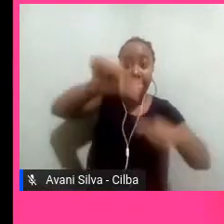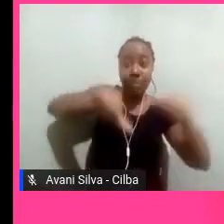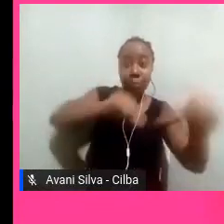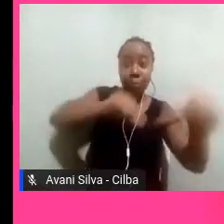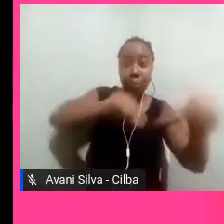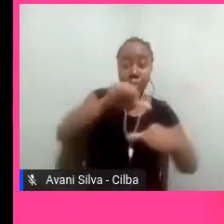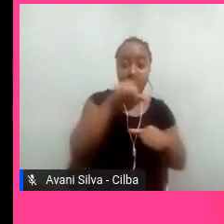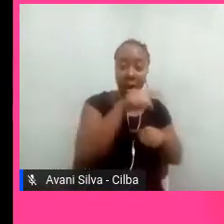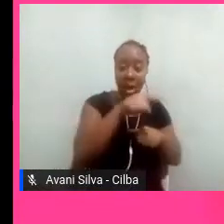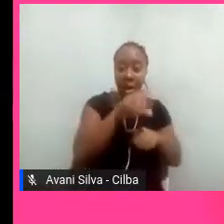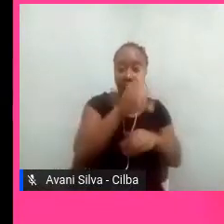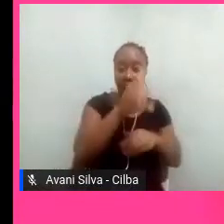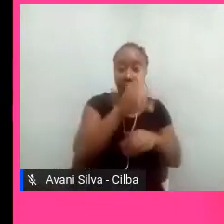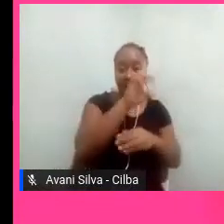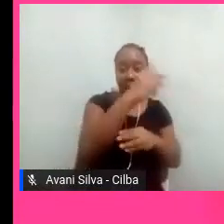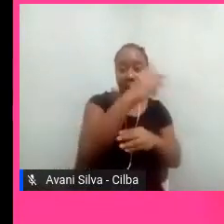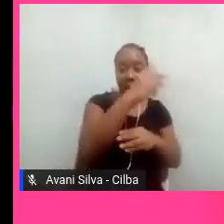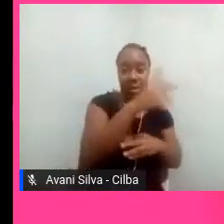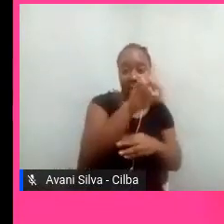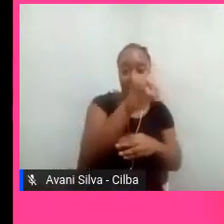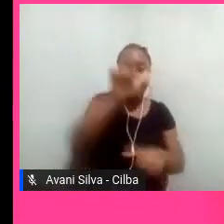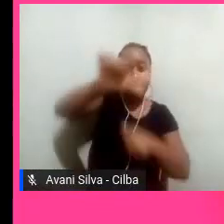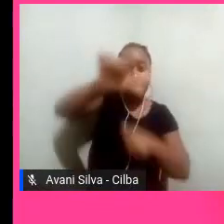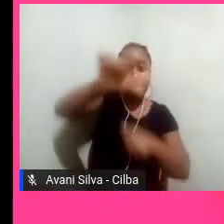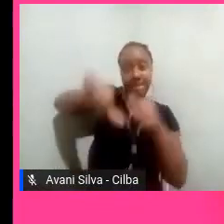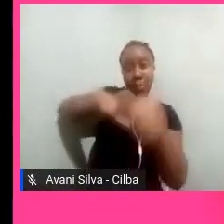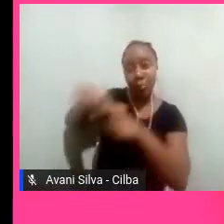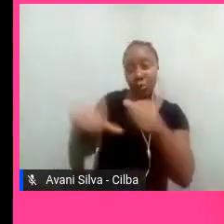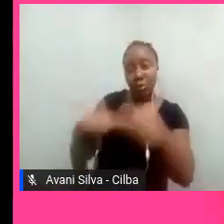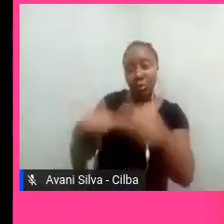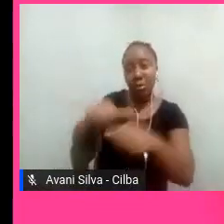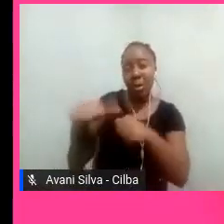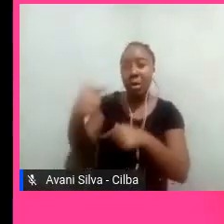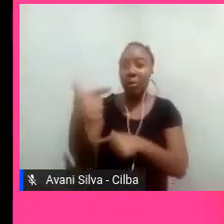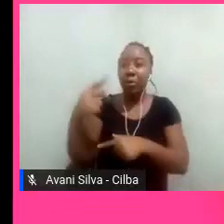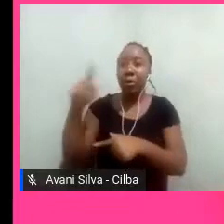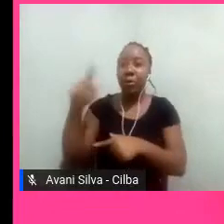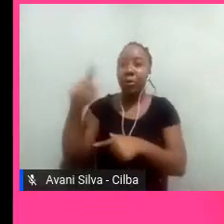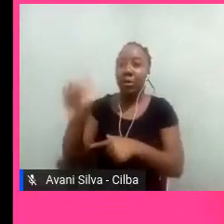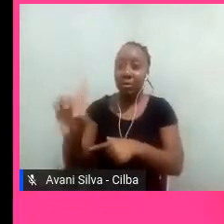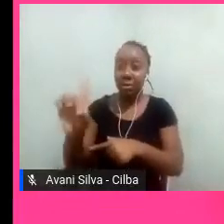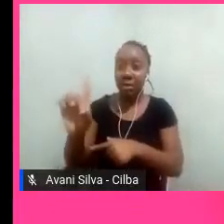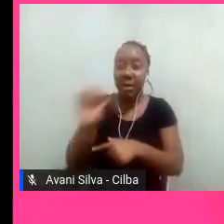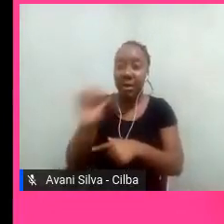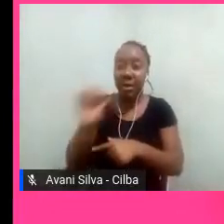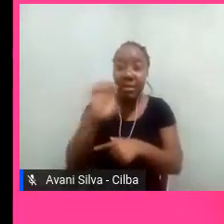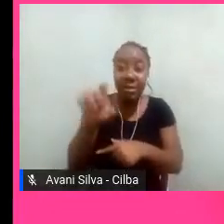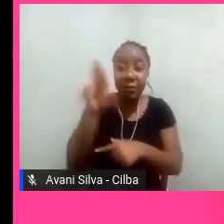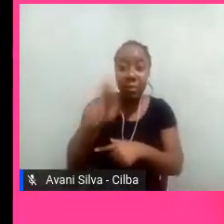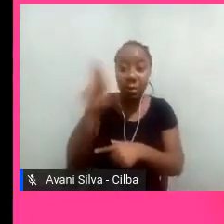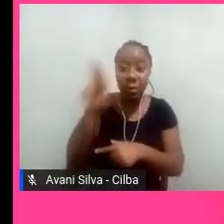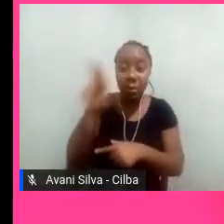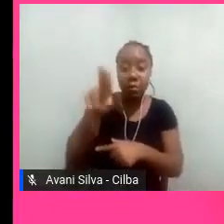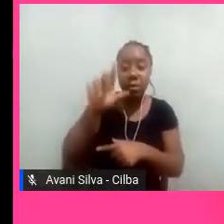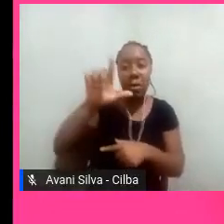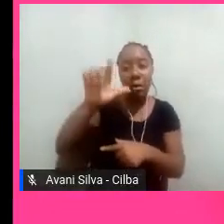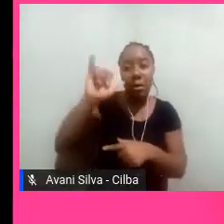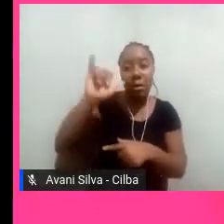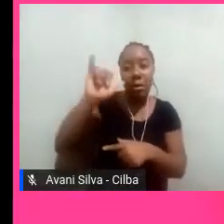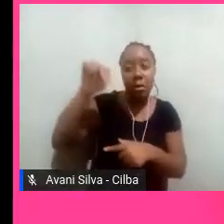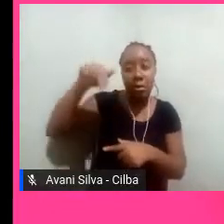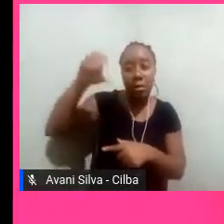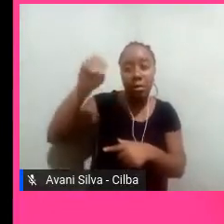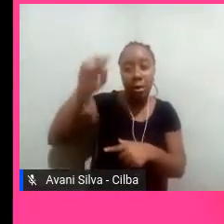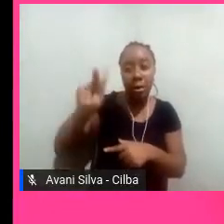é 100% gratuito, tá? Então, se você trabalha com Linux, conhece Linux, tem familiaridade com